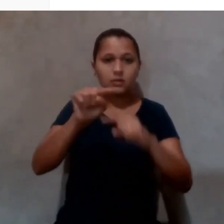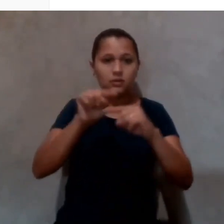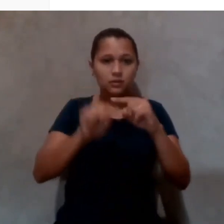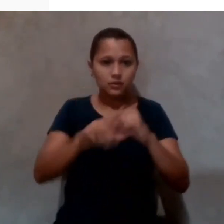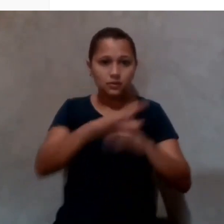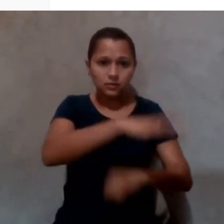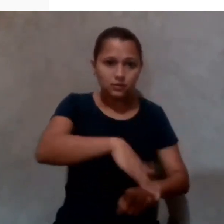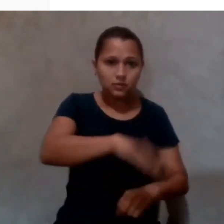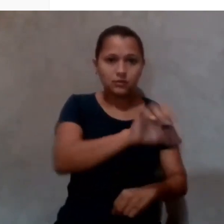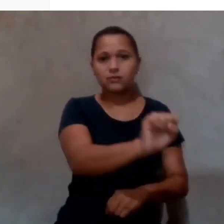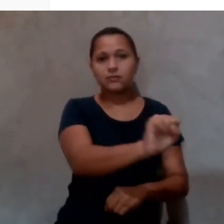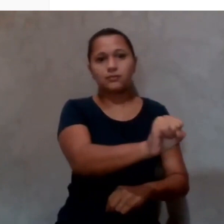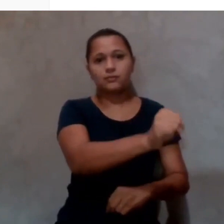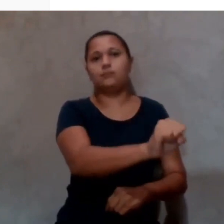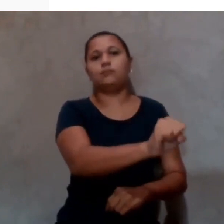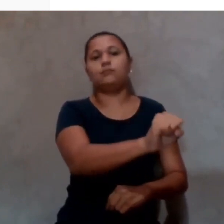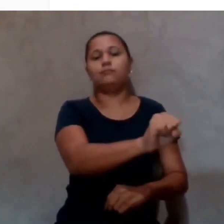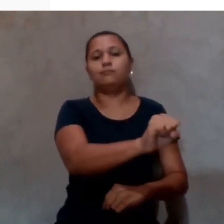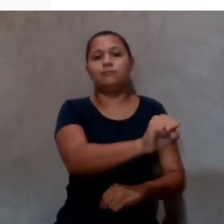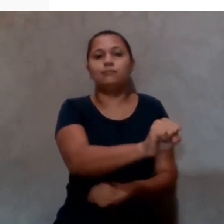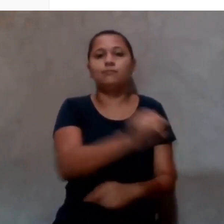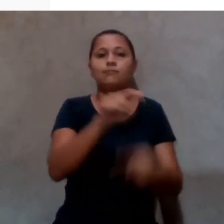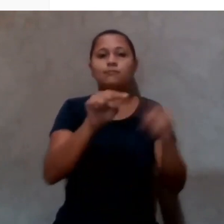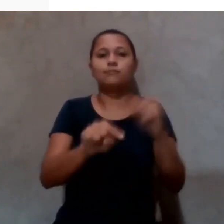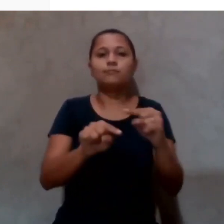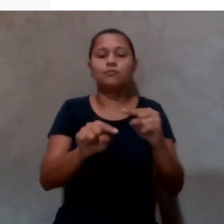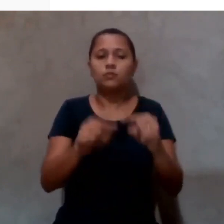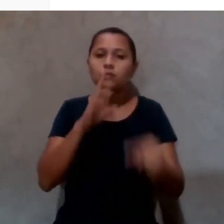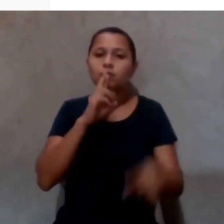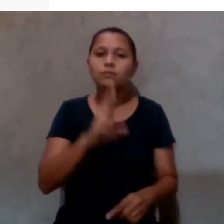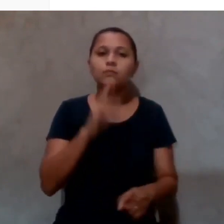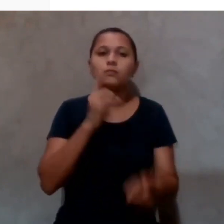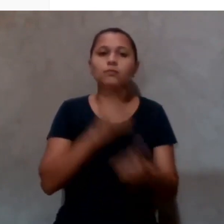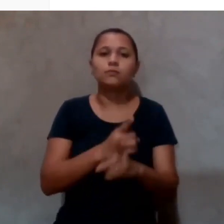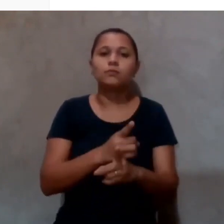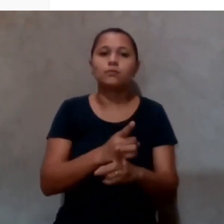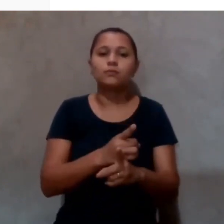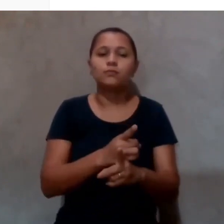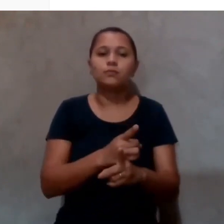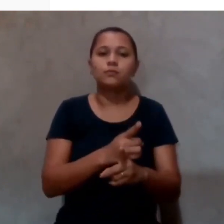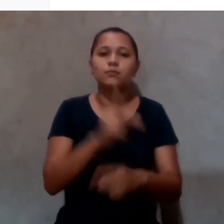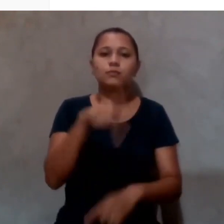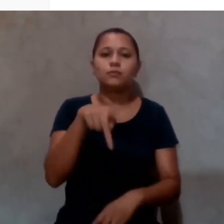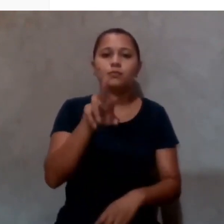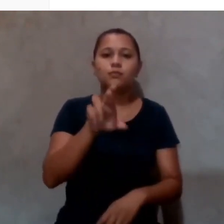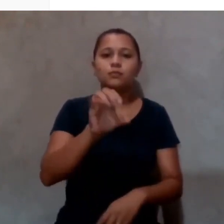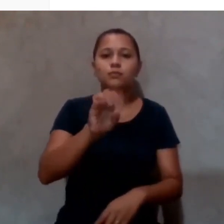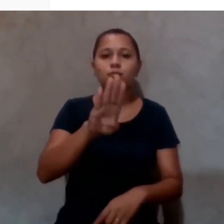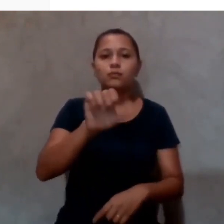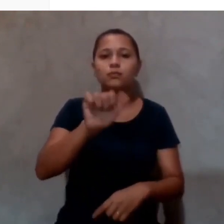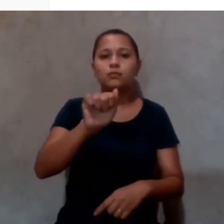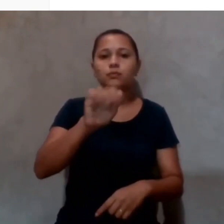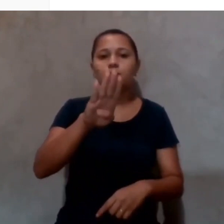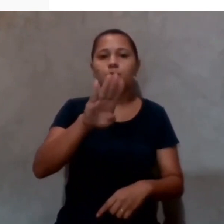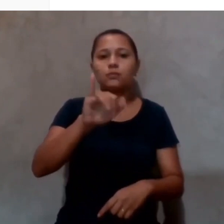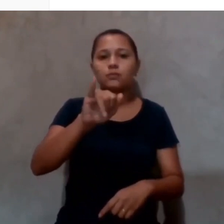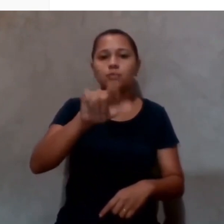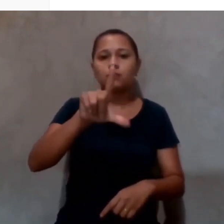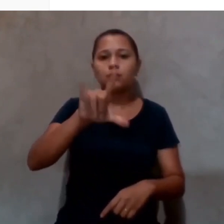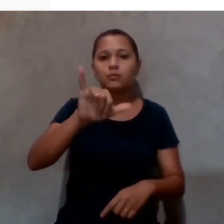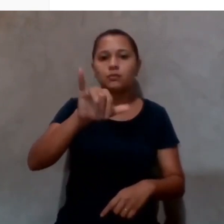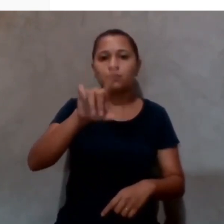Podemos observar que pelo fato de ter que lançar a moeda 6 vezes, o número de elementos do